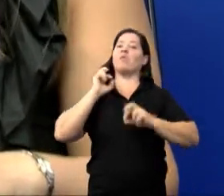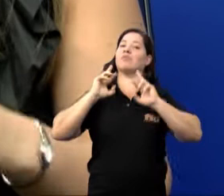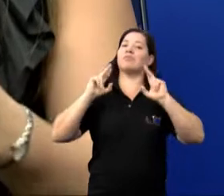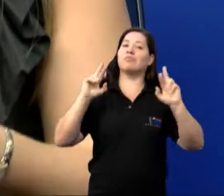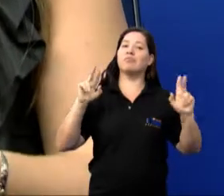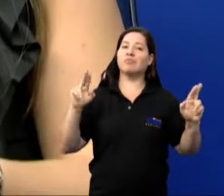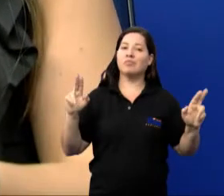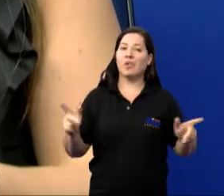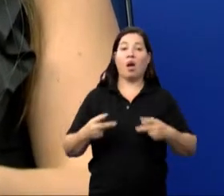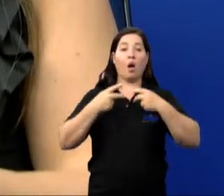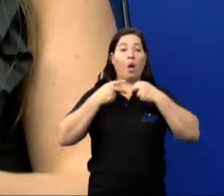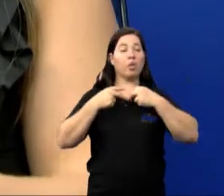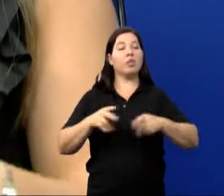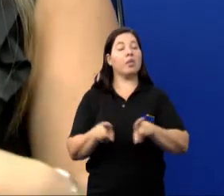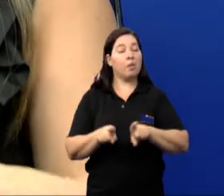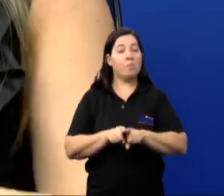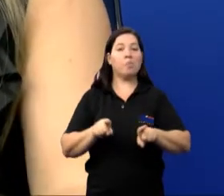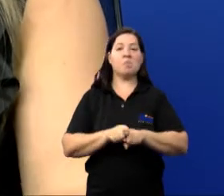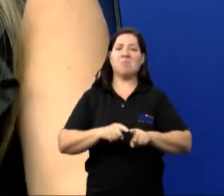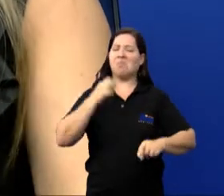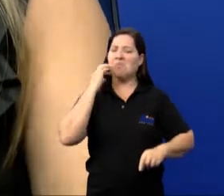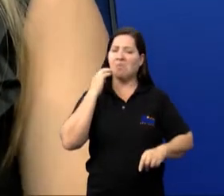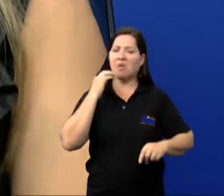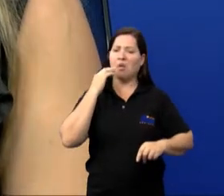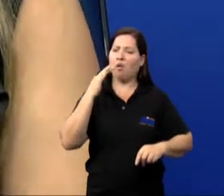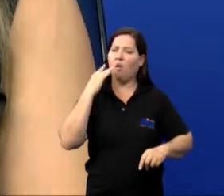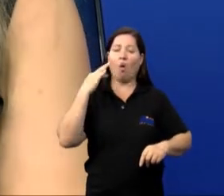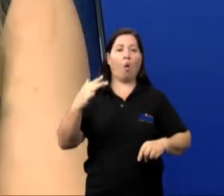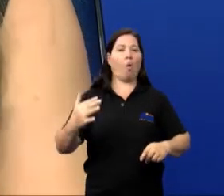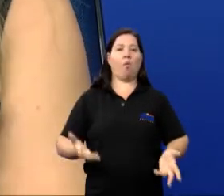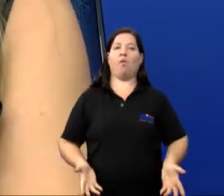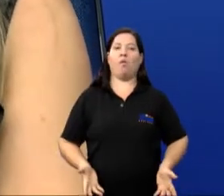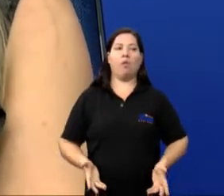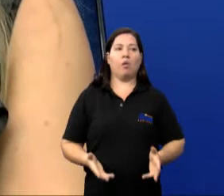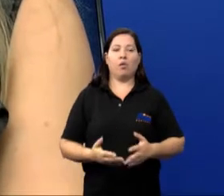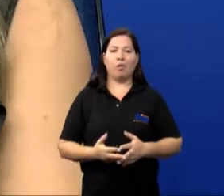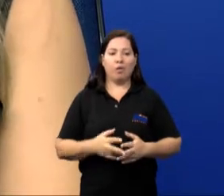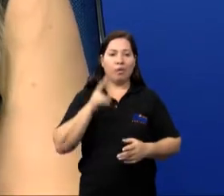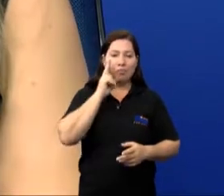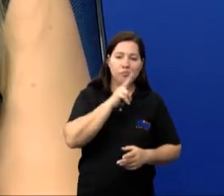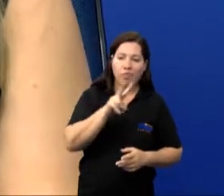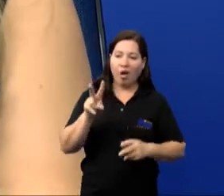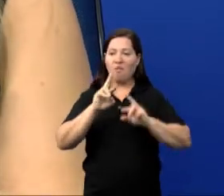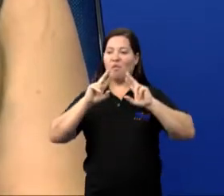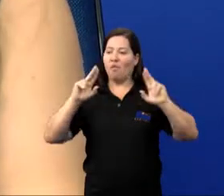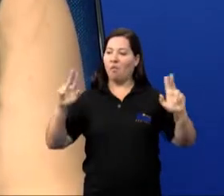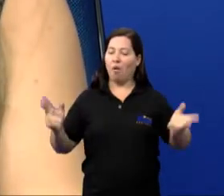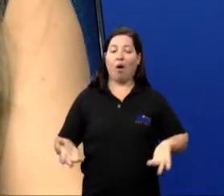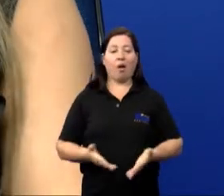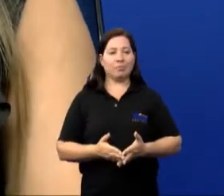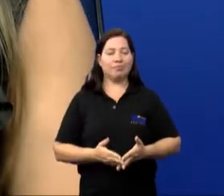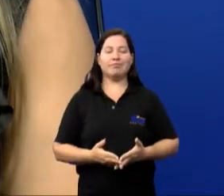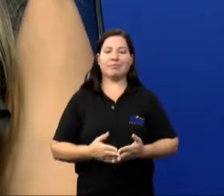né? As cores diferentes. Então a gente tem um arsenal de coisas em que as crianças vão se apropriar naquele